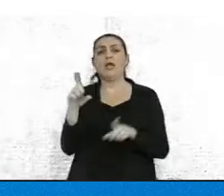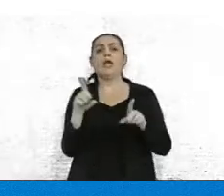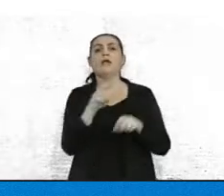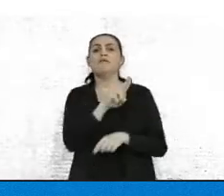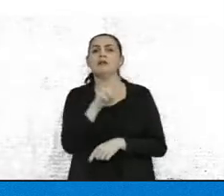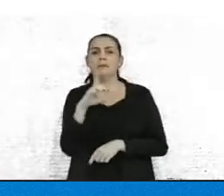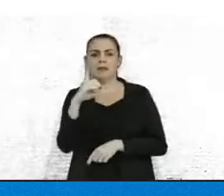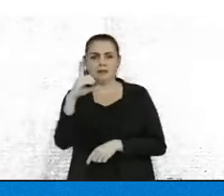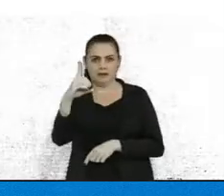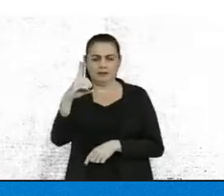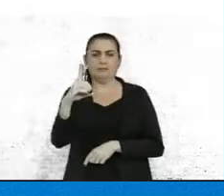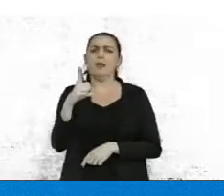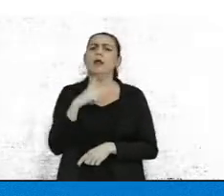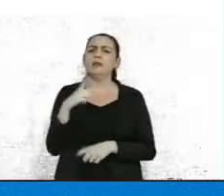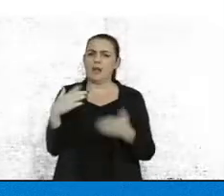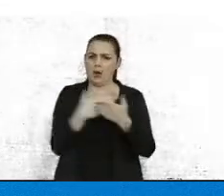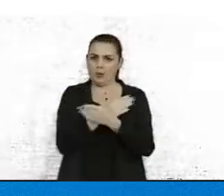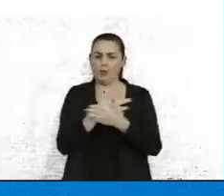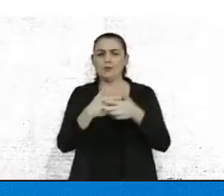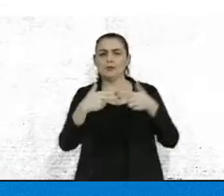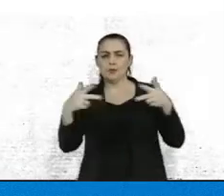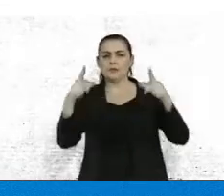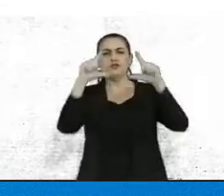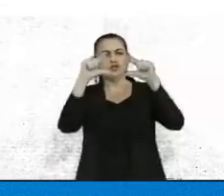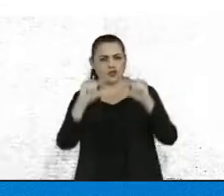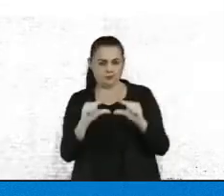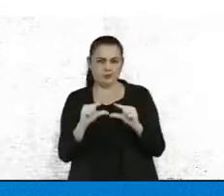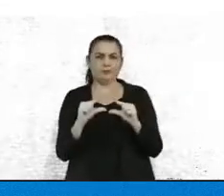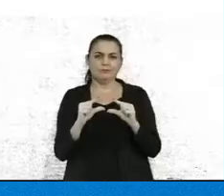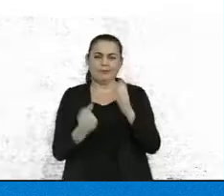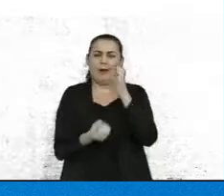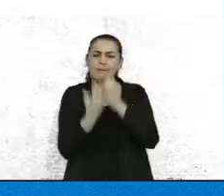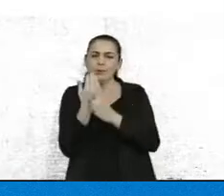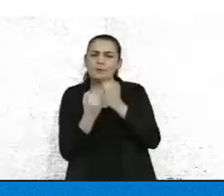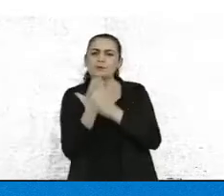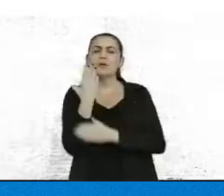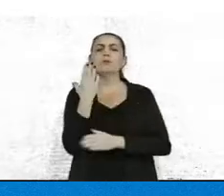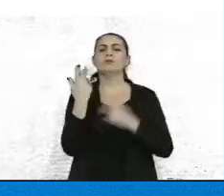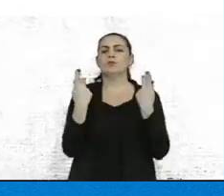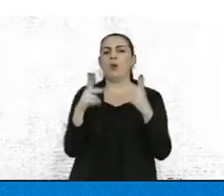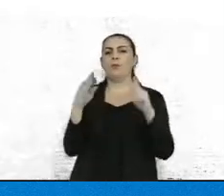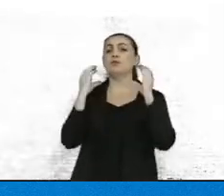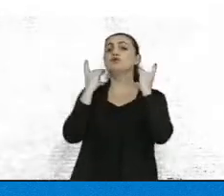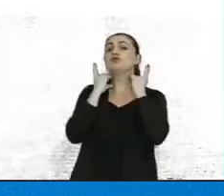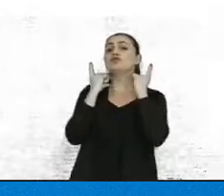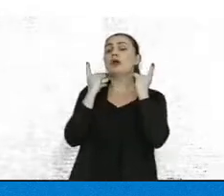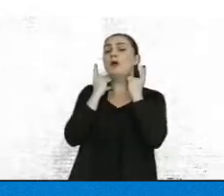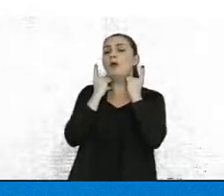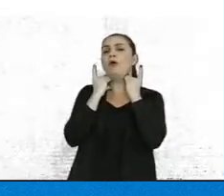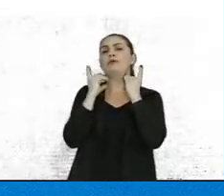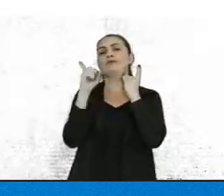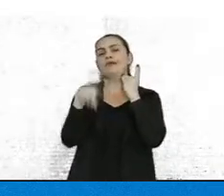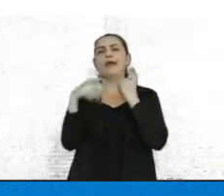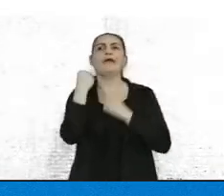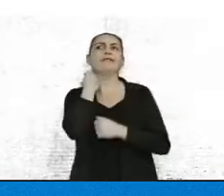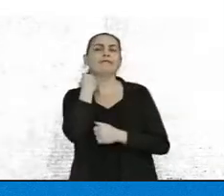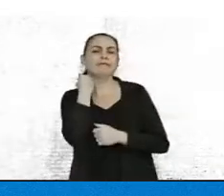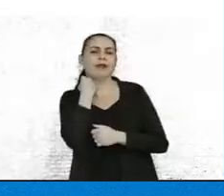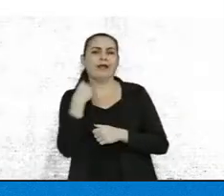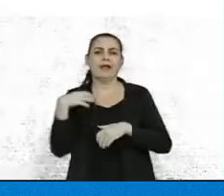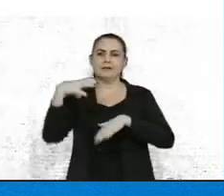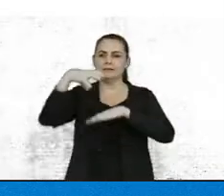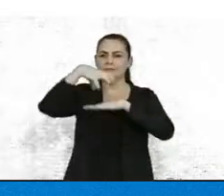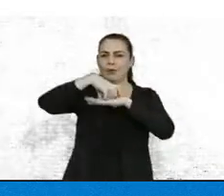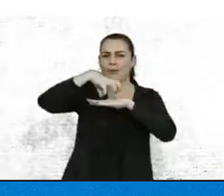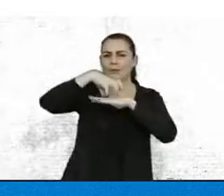a produção de hormônio de tireoide. O estresse, infecções, a exposição à radiação, o flúor,